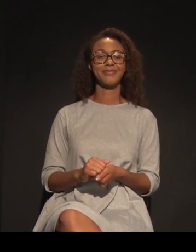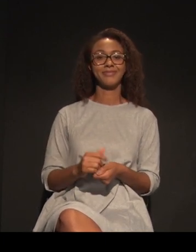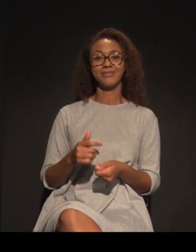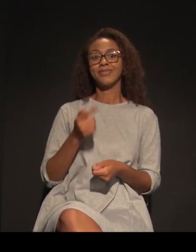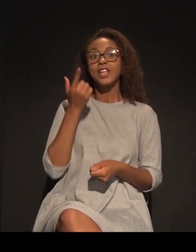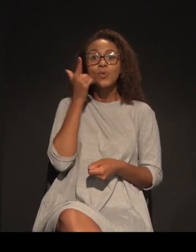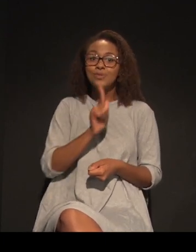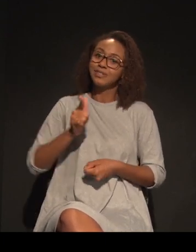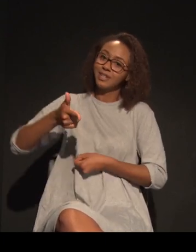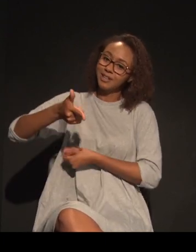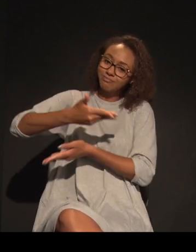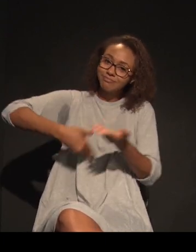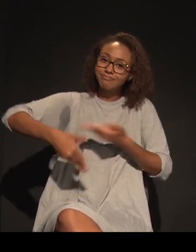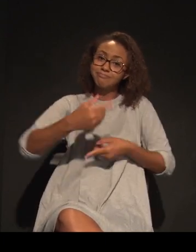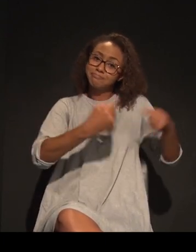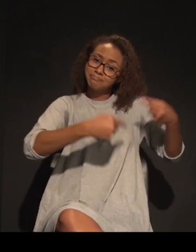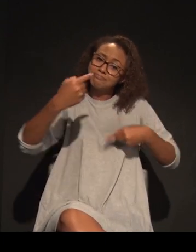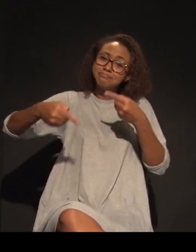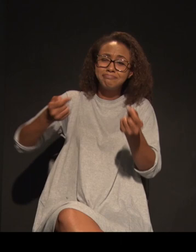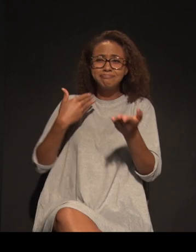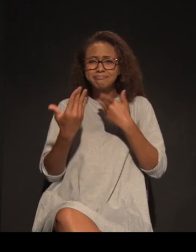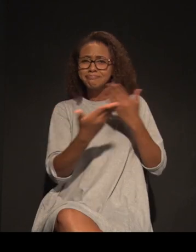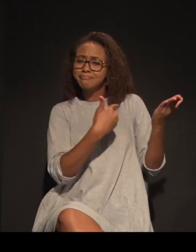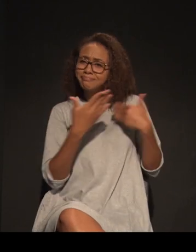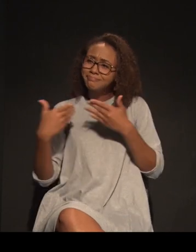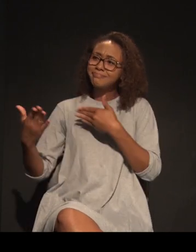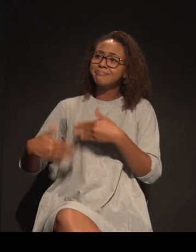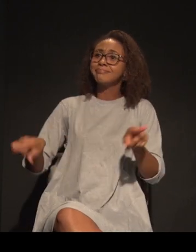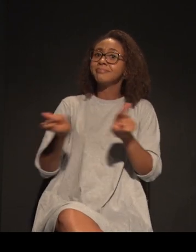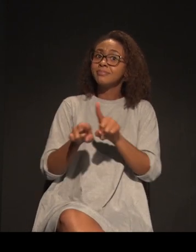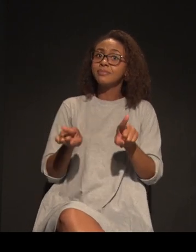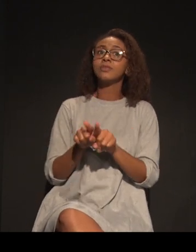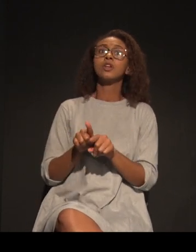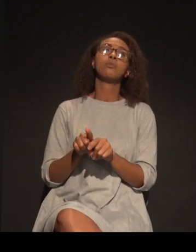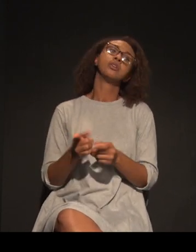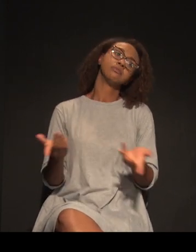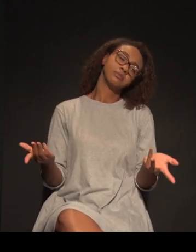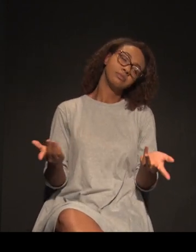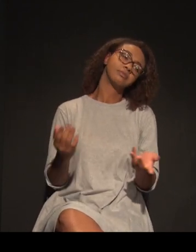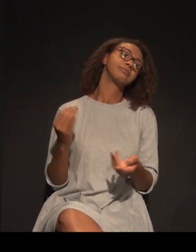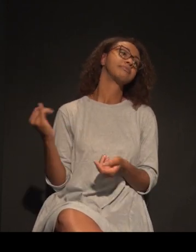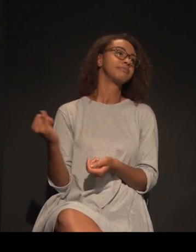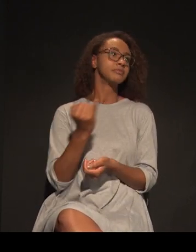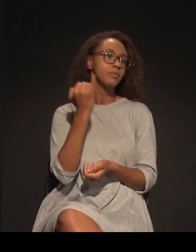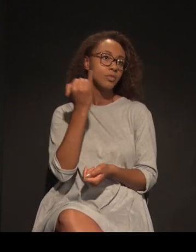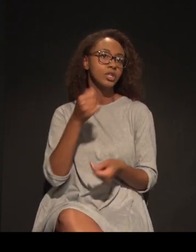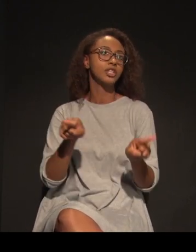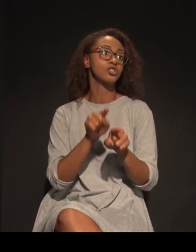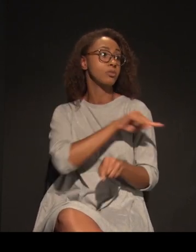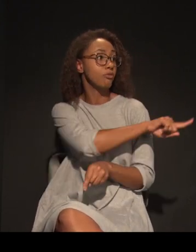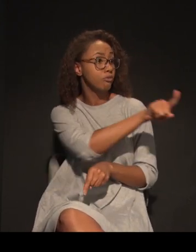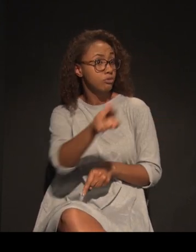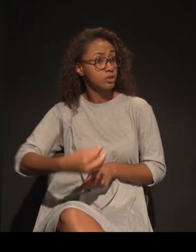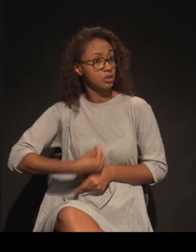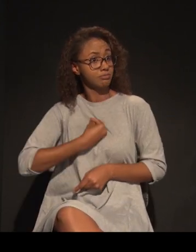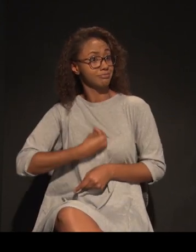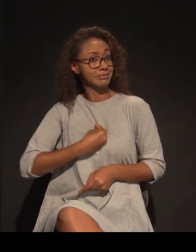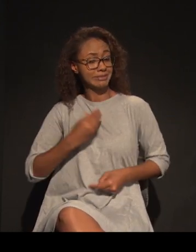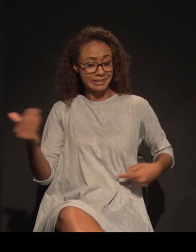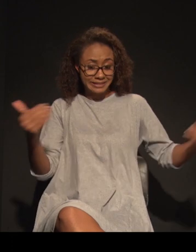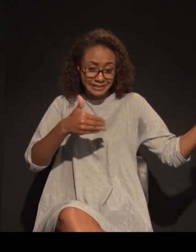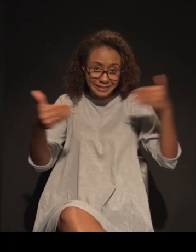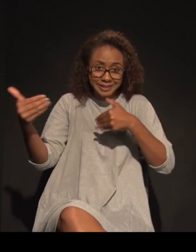conversar bater papo entre nós e claro com a participação sempre muito importante de vocês todos